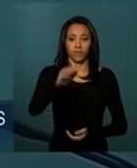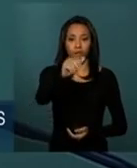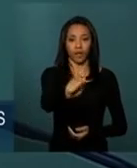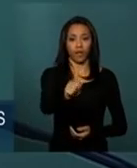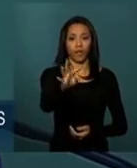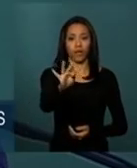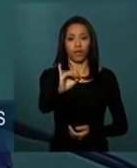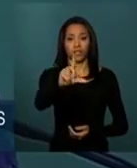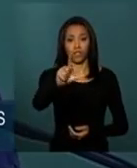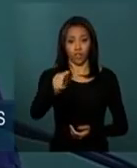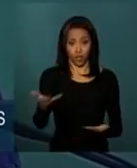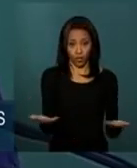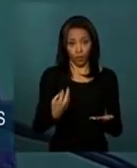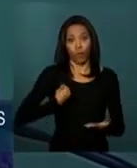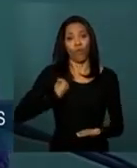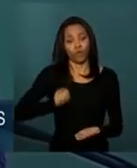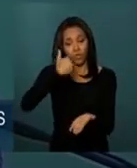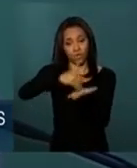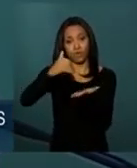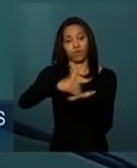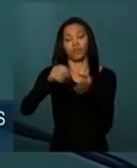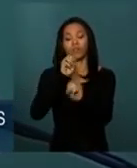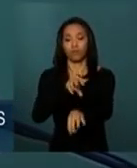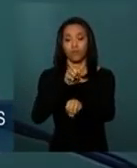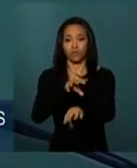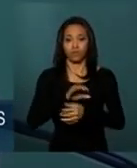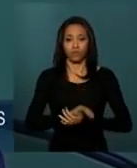Lira, atual secretário de Estado da Educação.